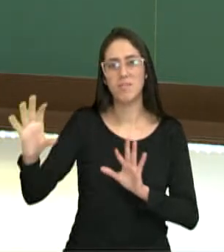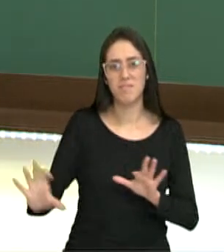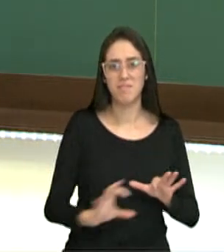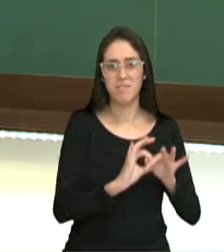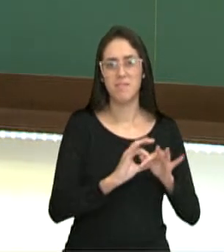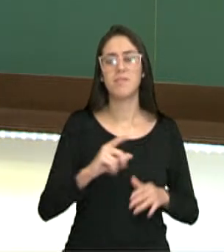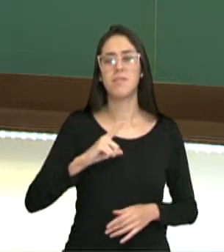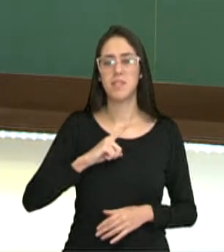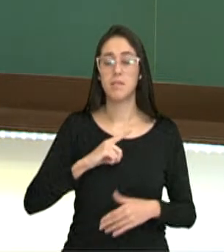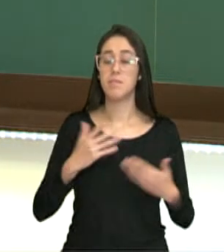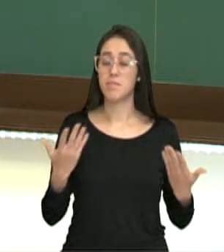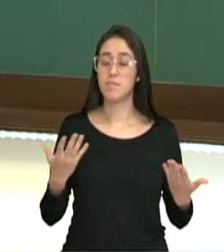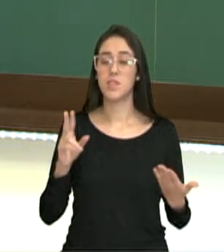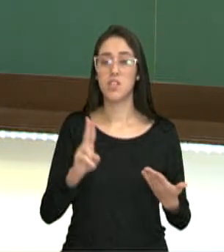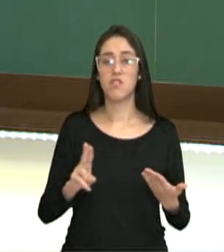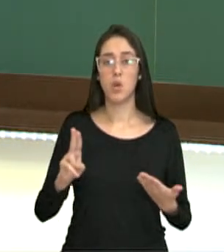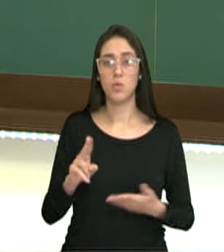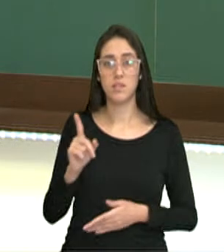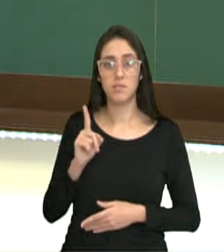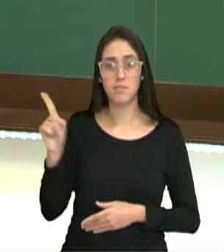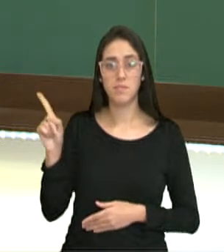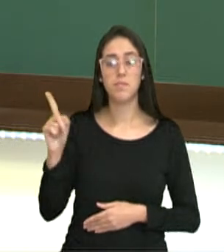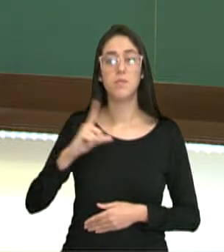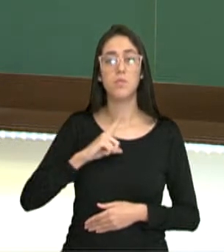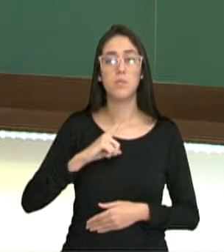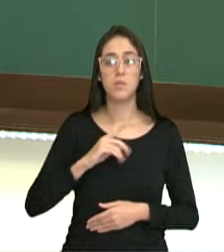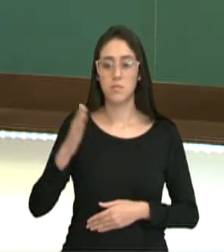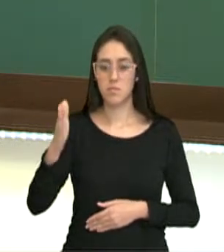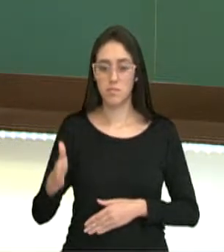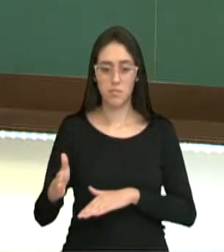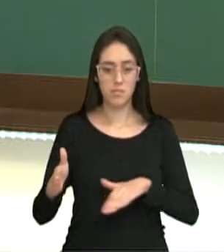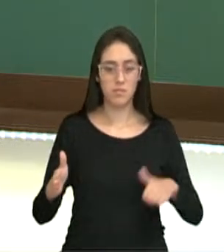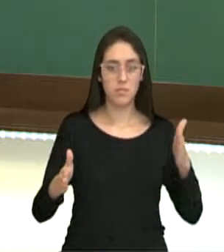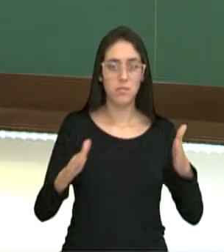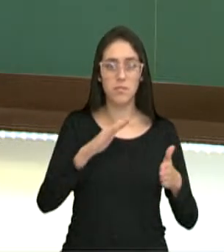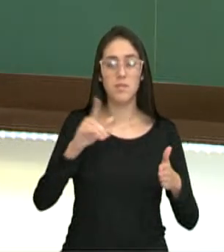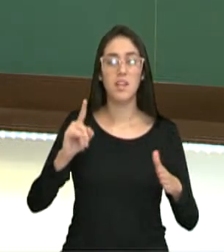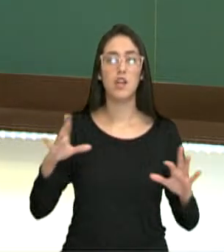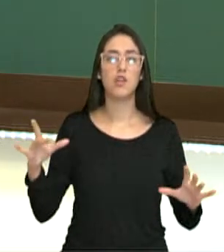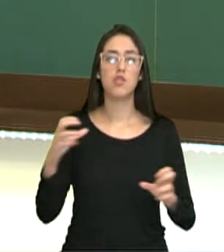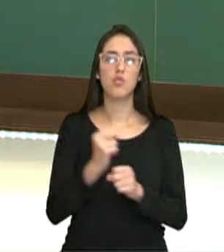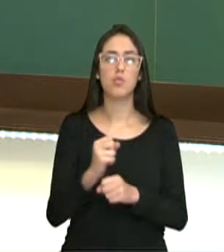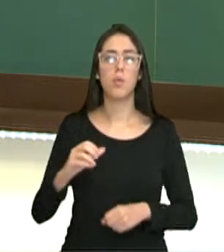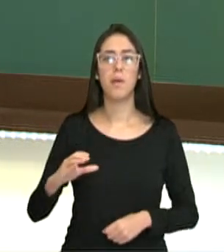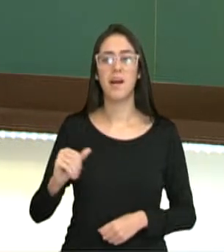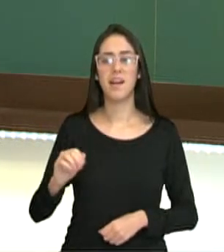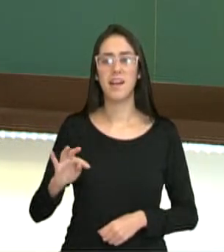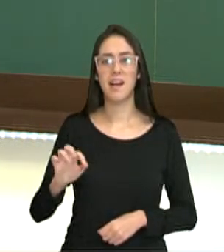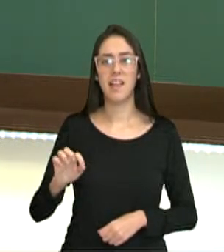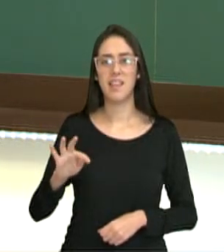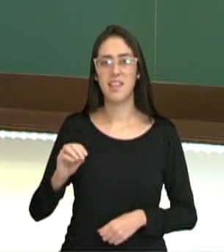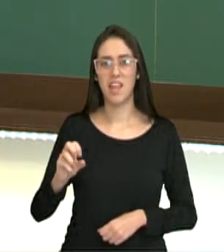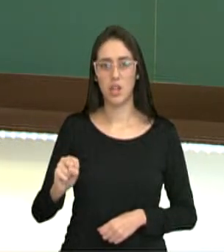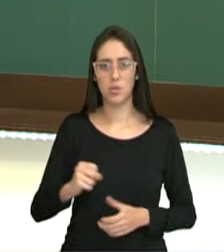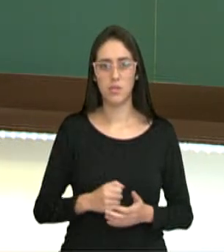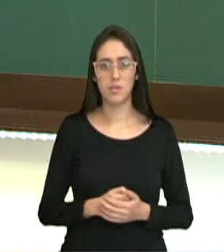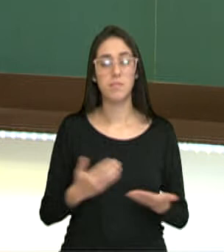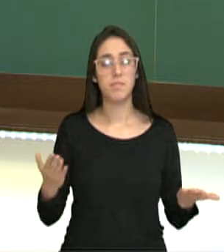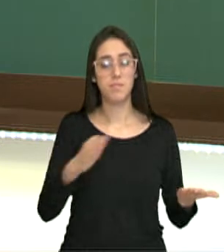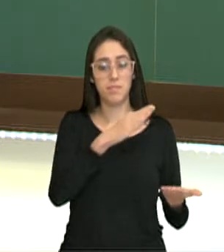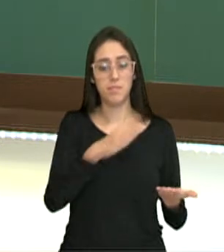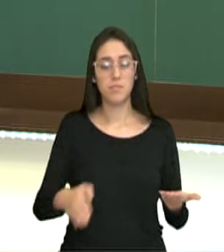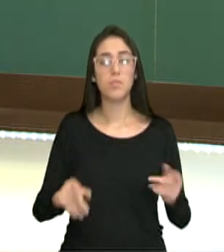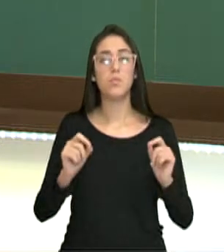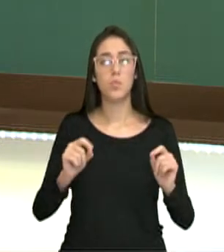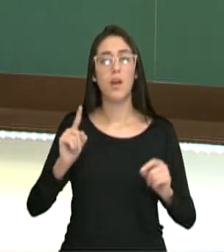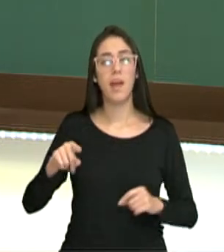teorema de Pitágoras, pois os lados do quadrado serão quem? A soma dos catetos, tá? E a diagonal será essa